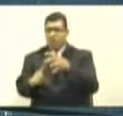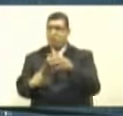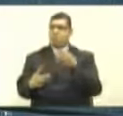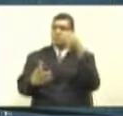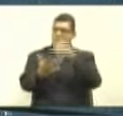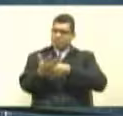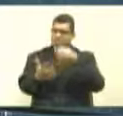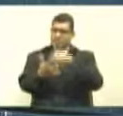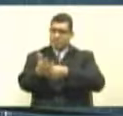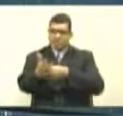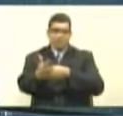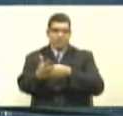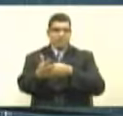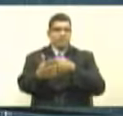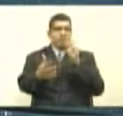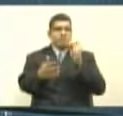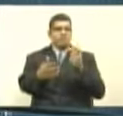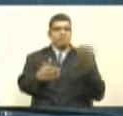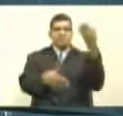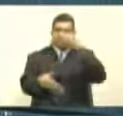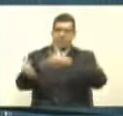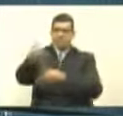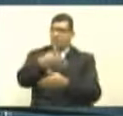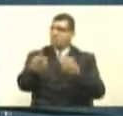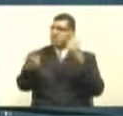de Justiça, vinculou a